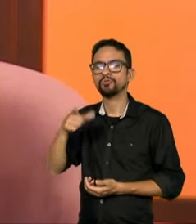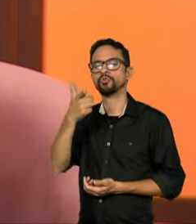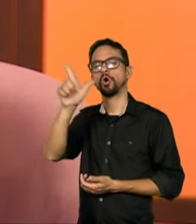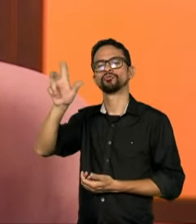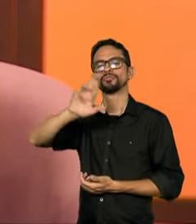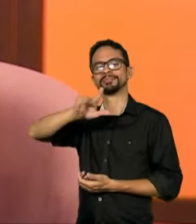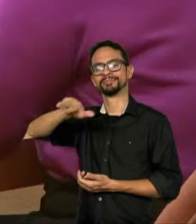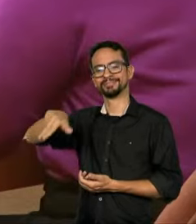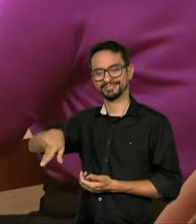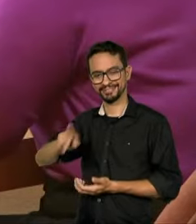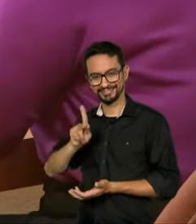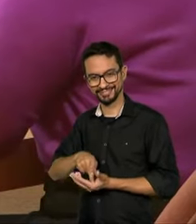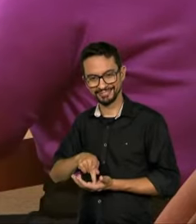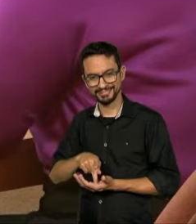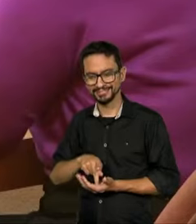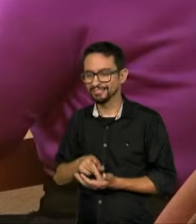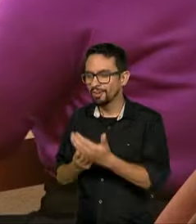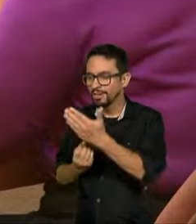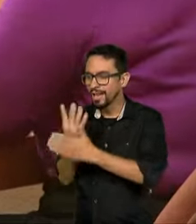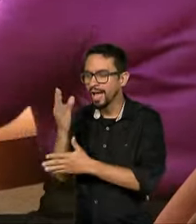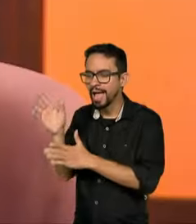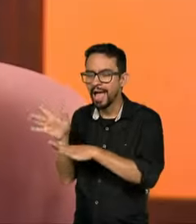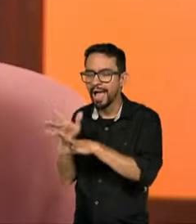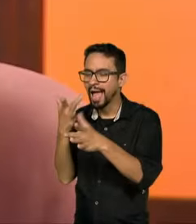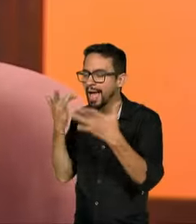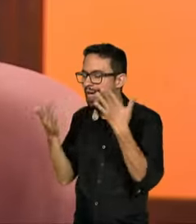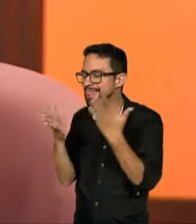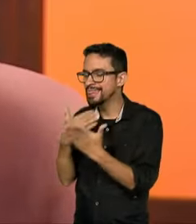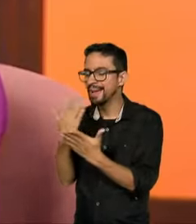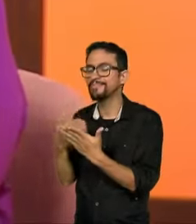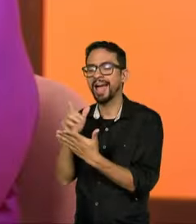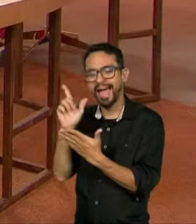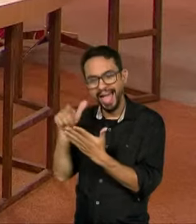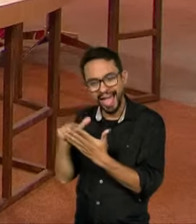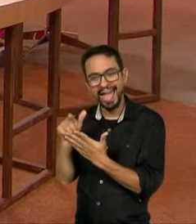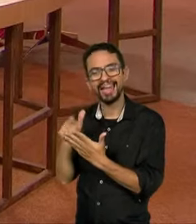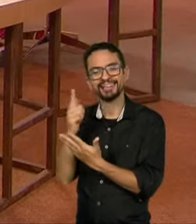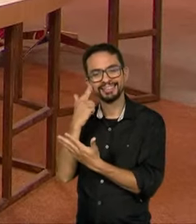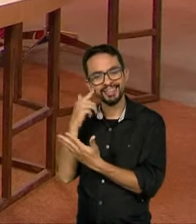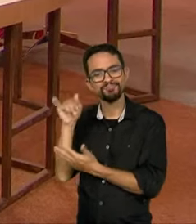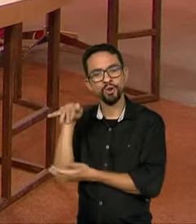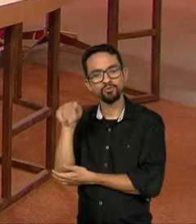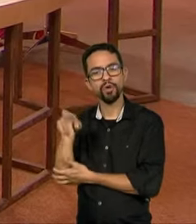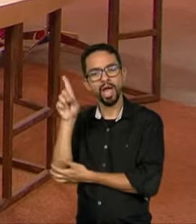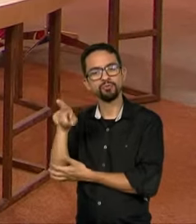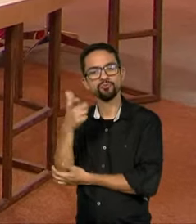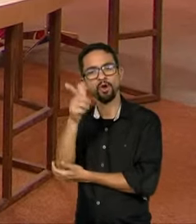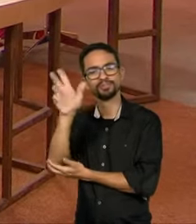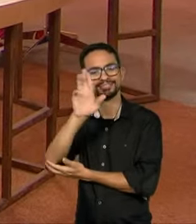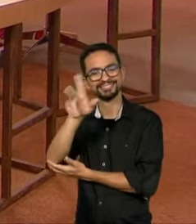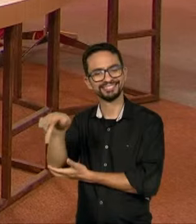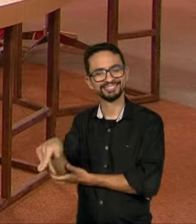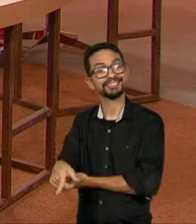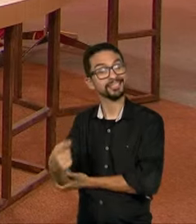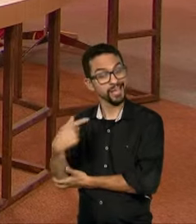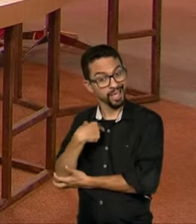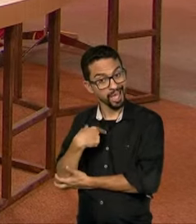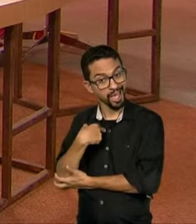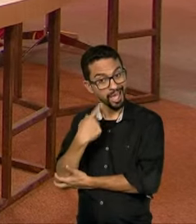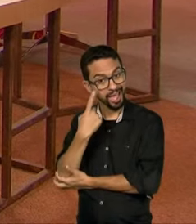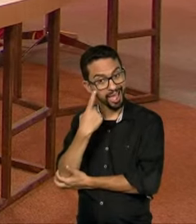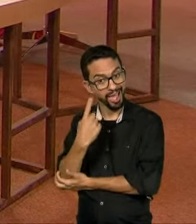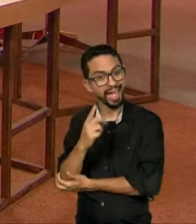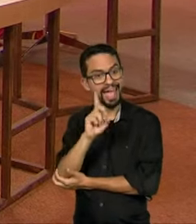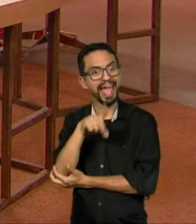Velhos São os Outros. Eu ainda vou montar um espetáculo com esse livro, hein? Opa, já quero montar um espetáculo. Milton, Velhos São os Outros. Os Outros. Eu, hein?